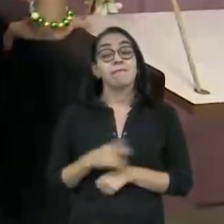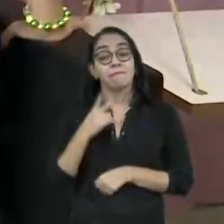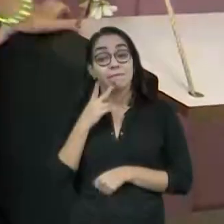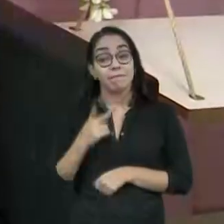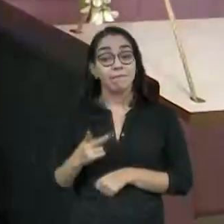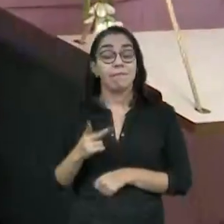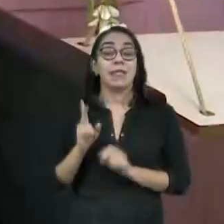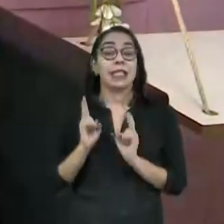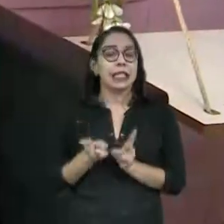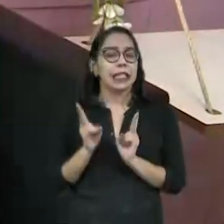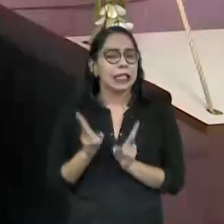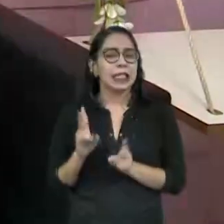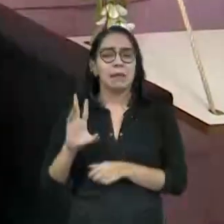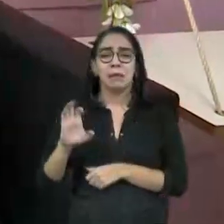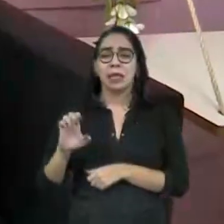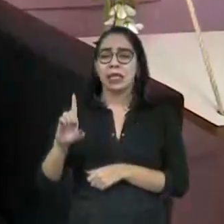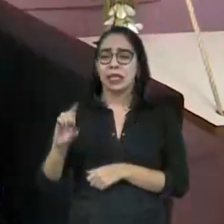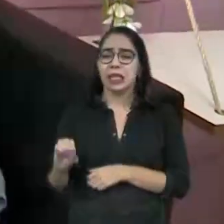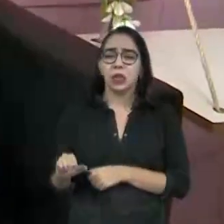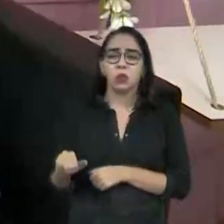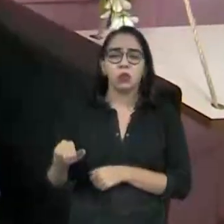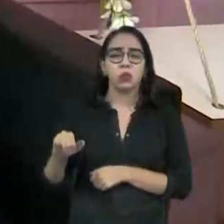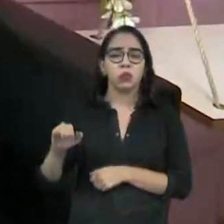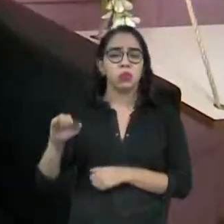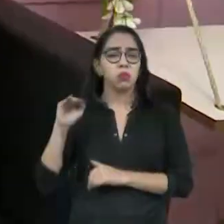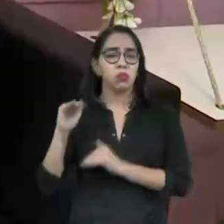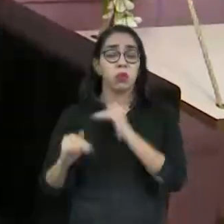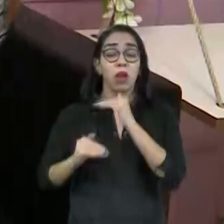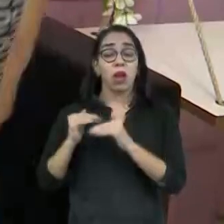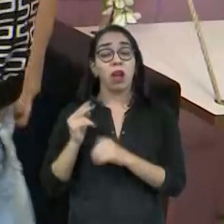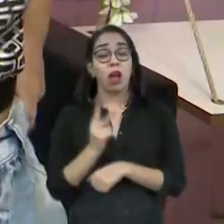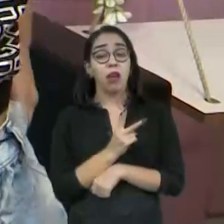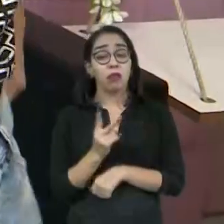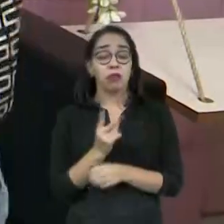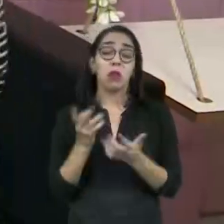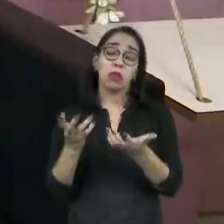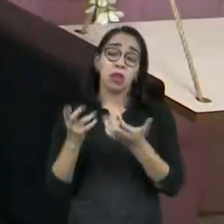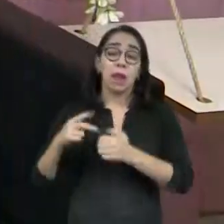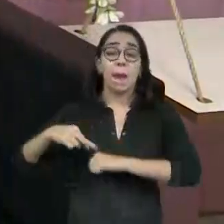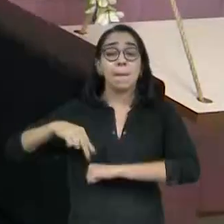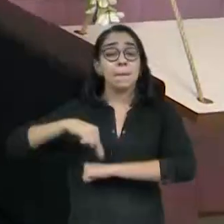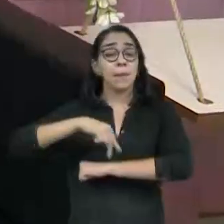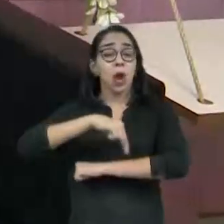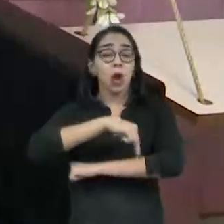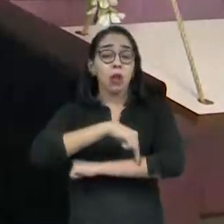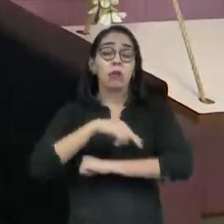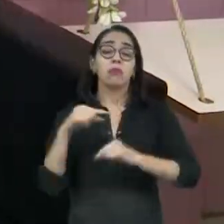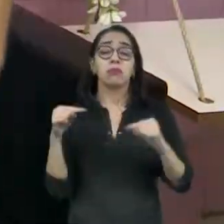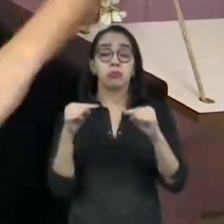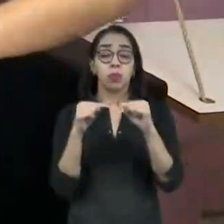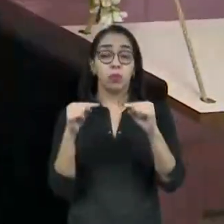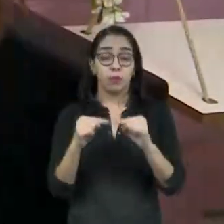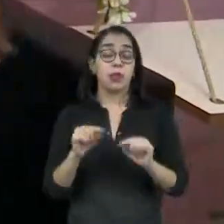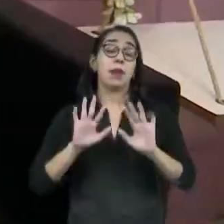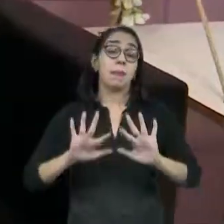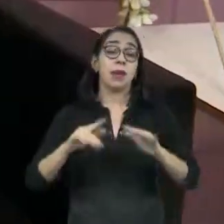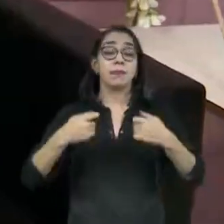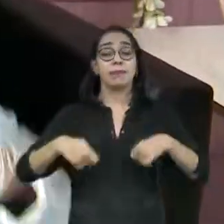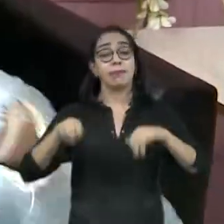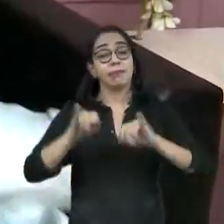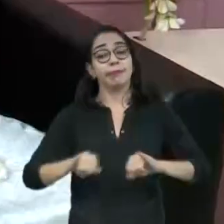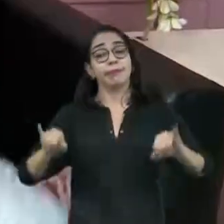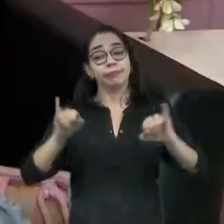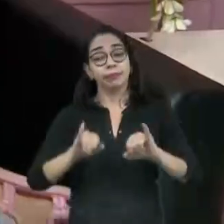prodígio por isso ele a mãe dela resolveram investir na carreira de modelo mas como a forma de divulgação é pelas